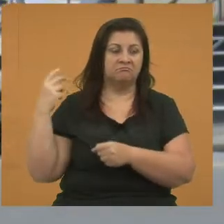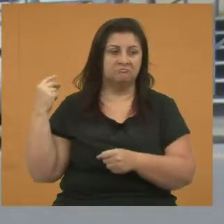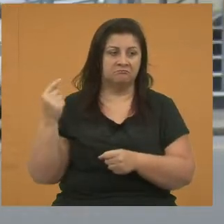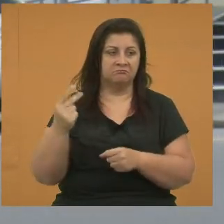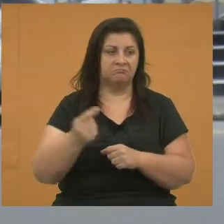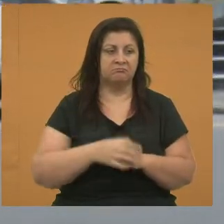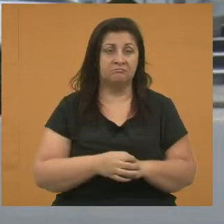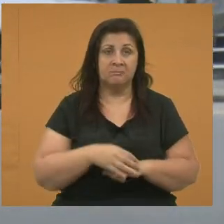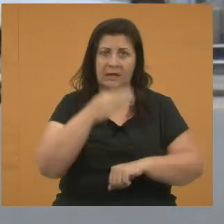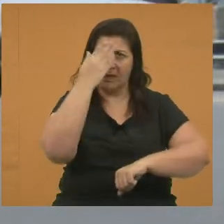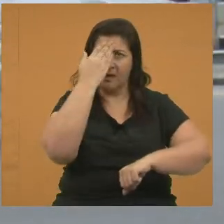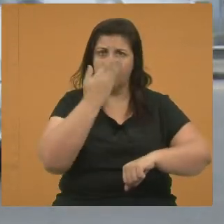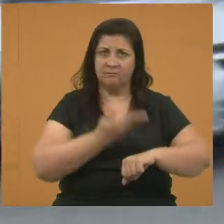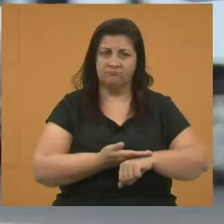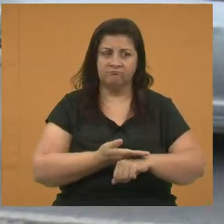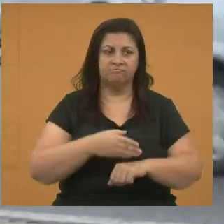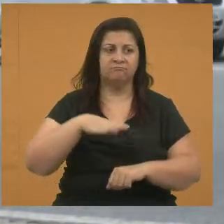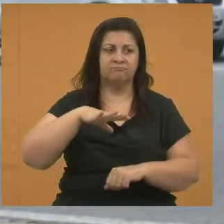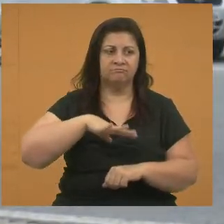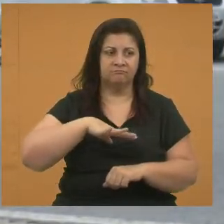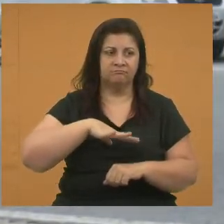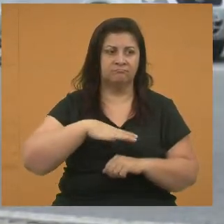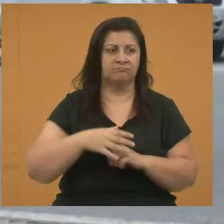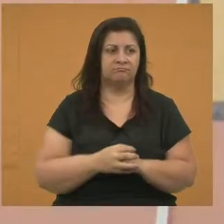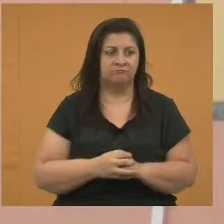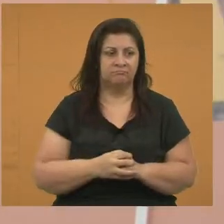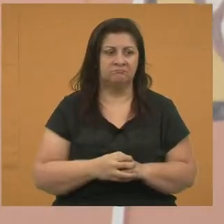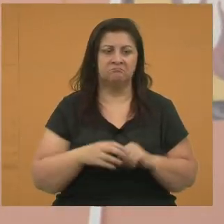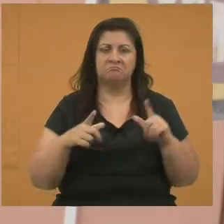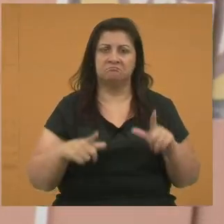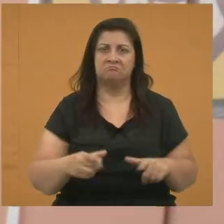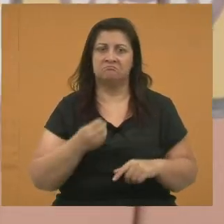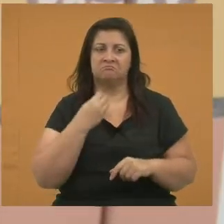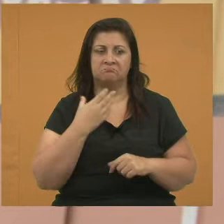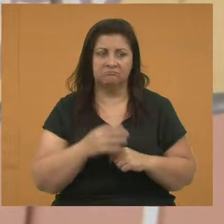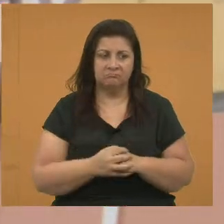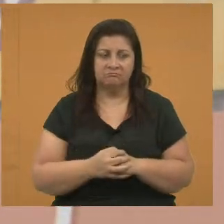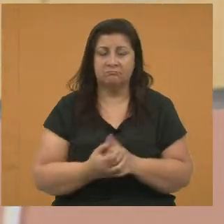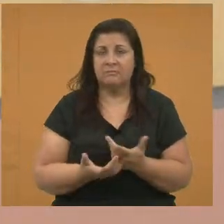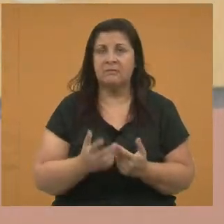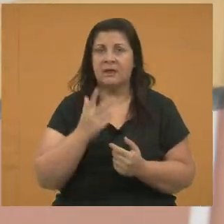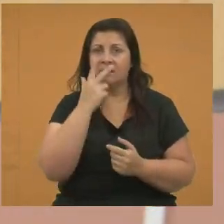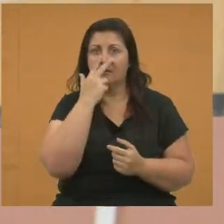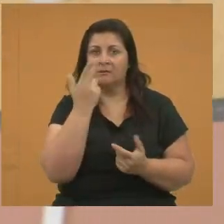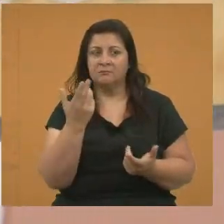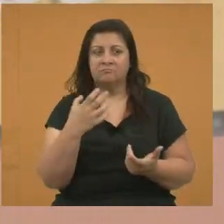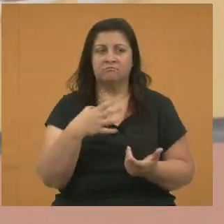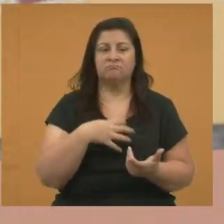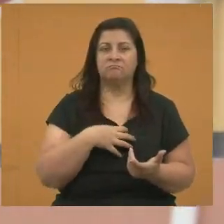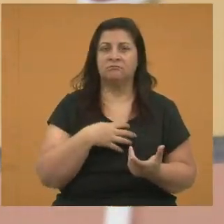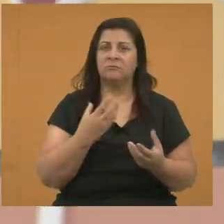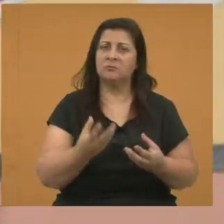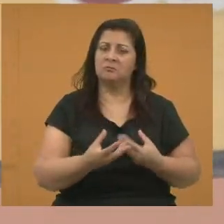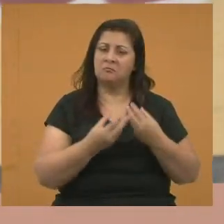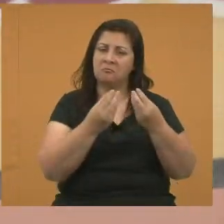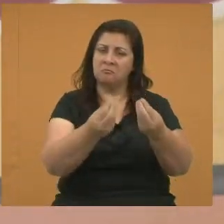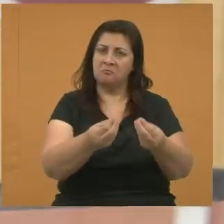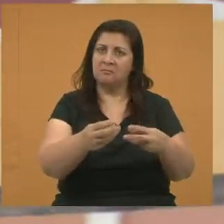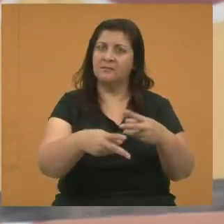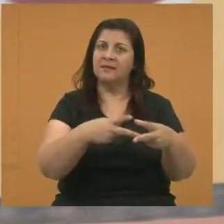que acreditou na cidade de Jacareí, está bem estabelecido. Então, portanto, eu acho que é uma forma da gente premiar, né, da